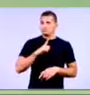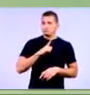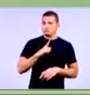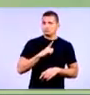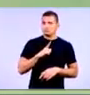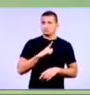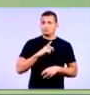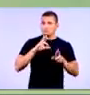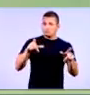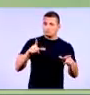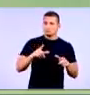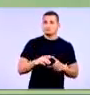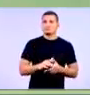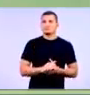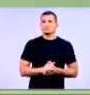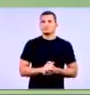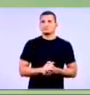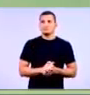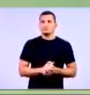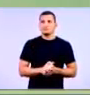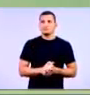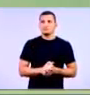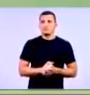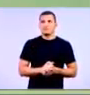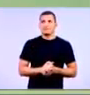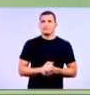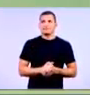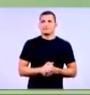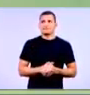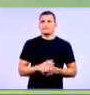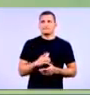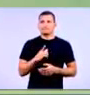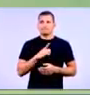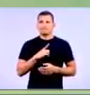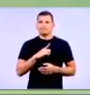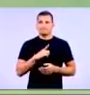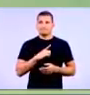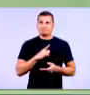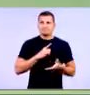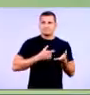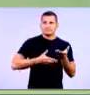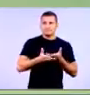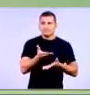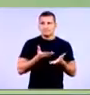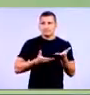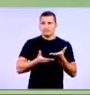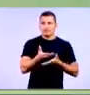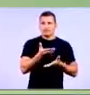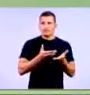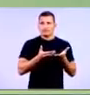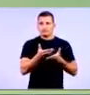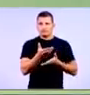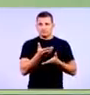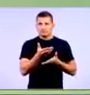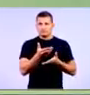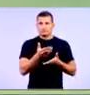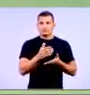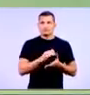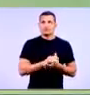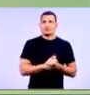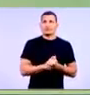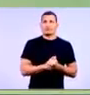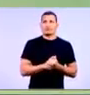Vejamos. No modelo semipresencial, a mediação é realizada pelos meios